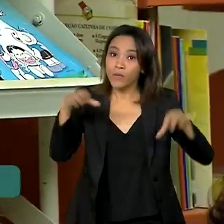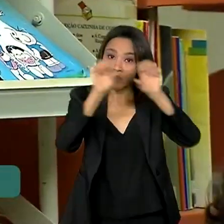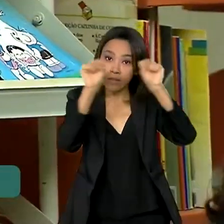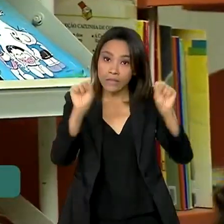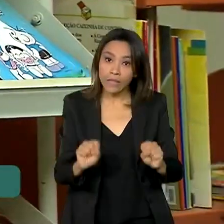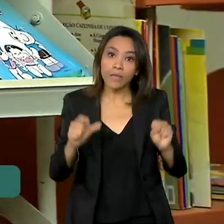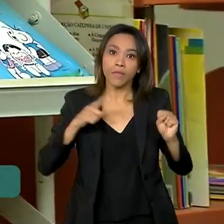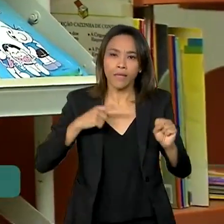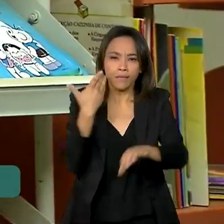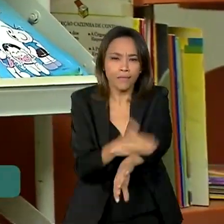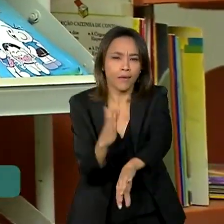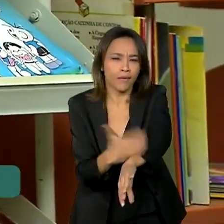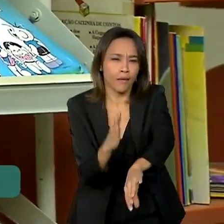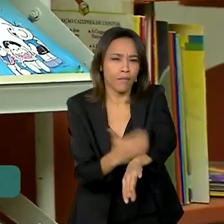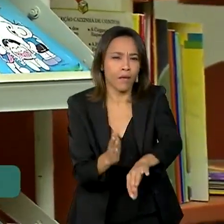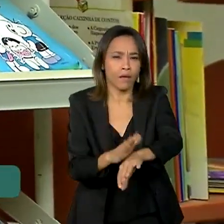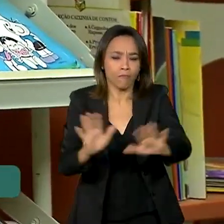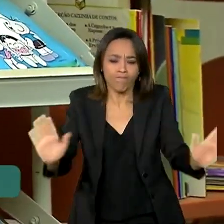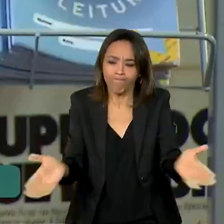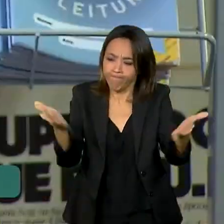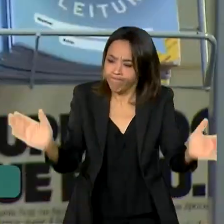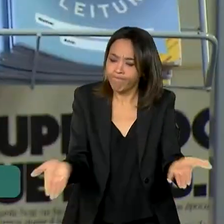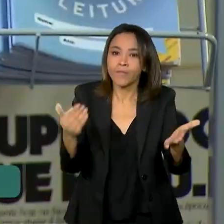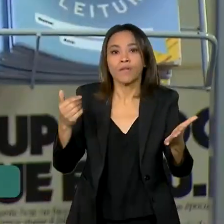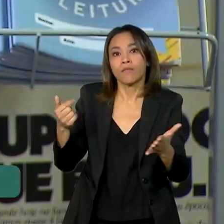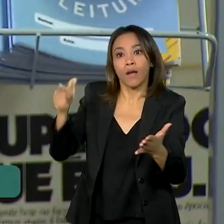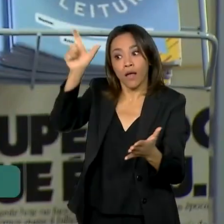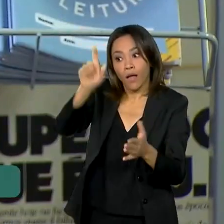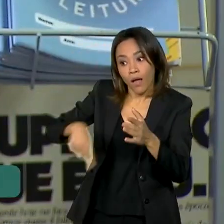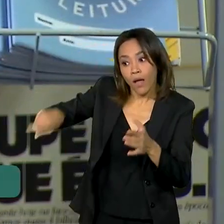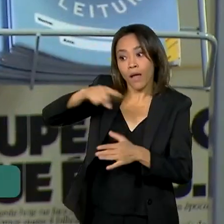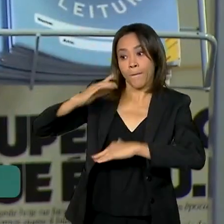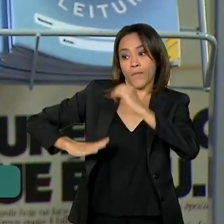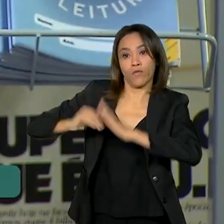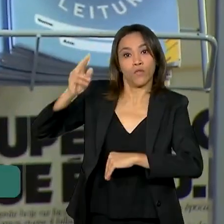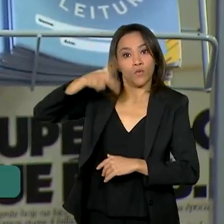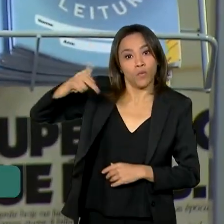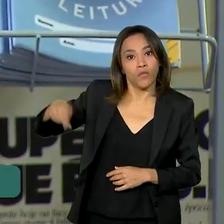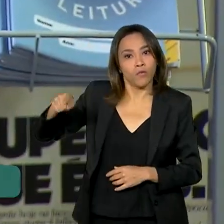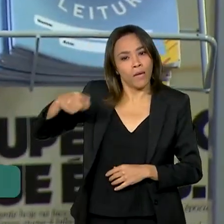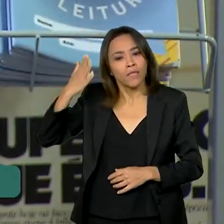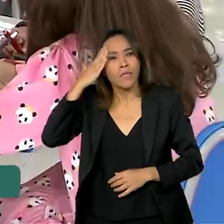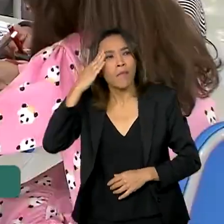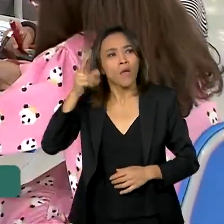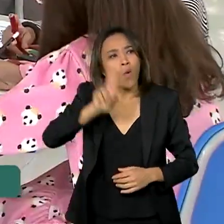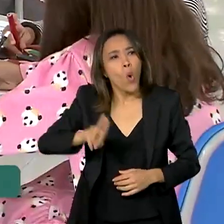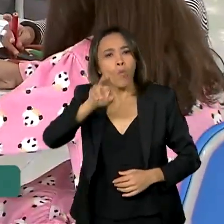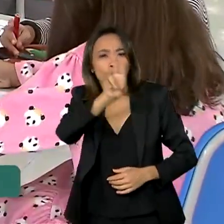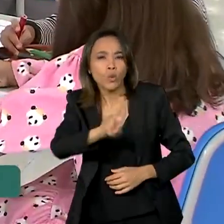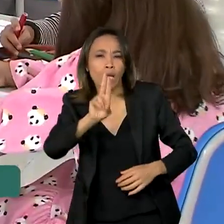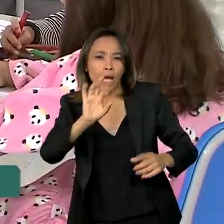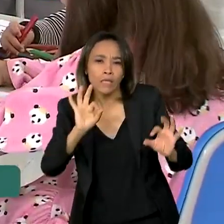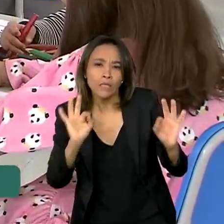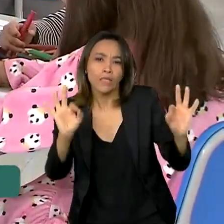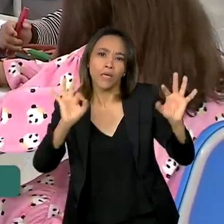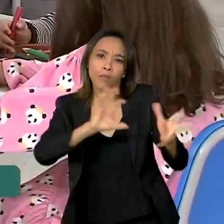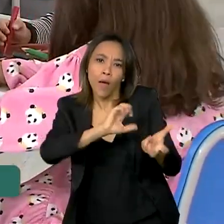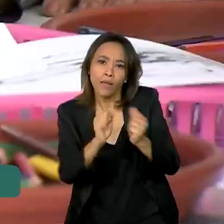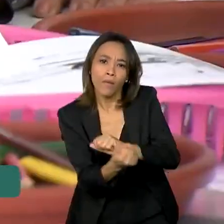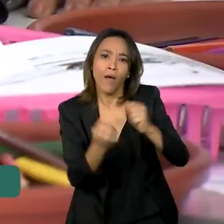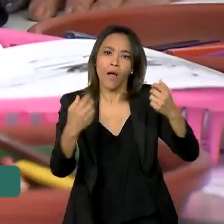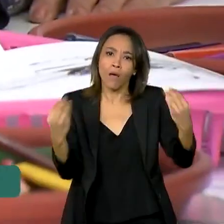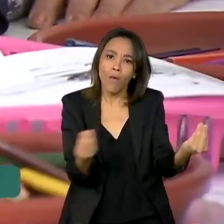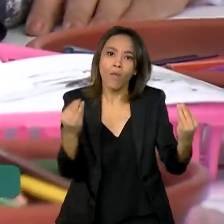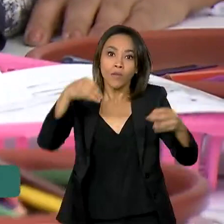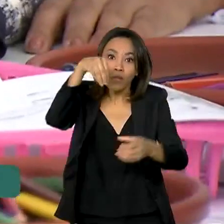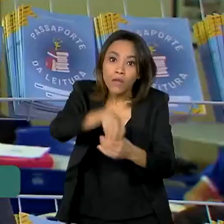o treinamento e a qualificação de profissionais para o funcionamento adequado das bibliotecas nos estabelecimentos